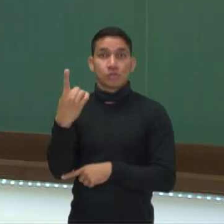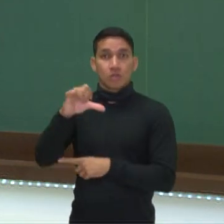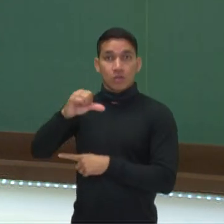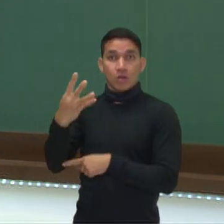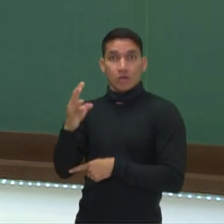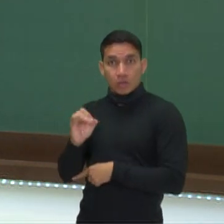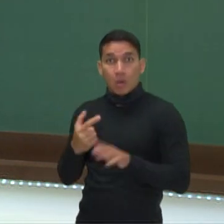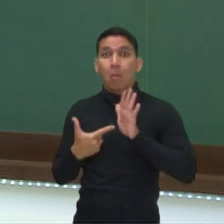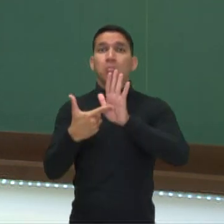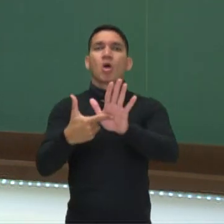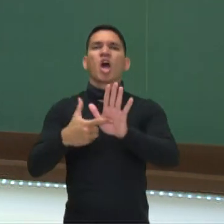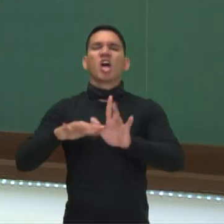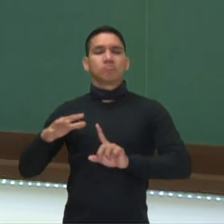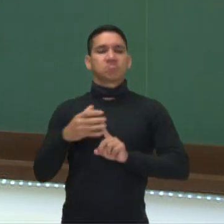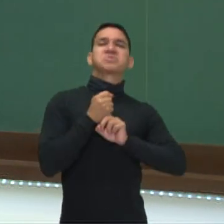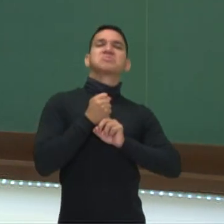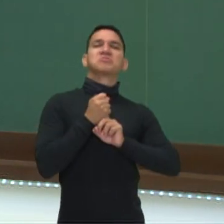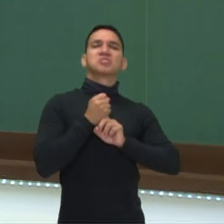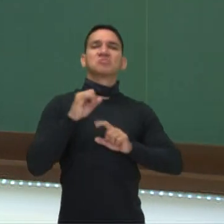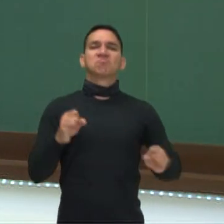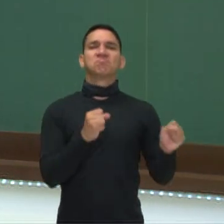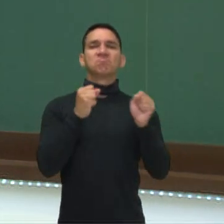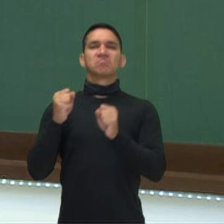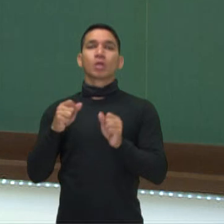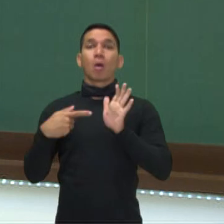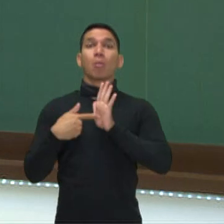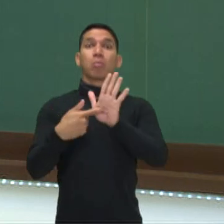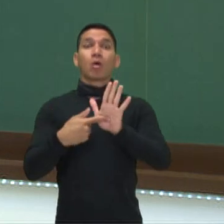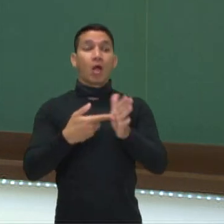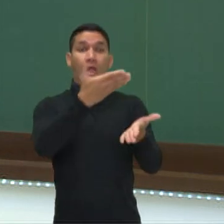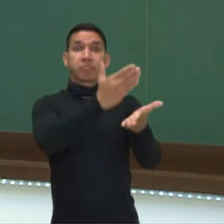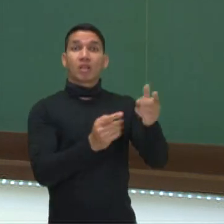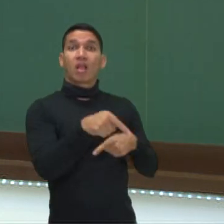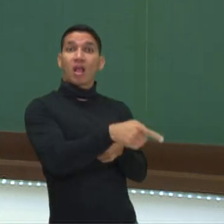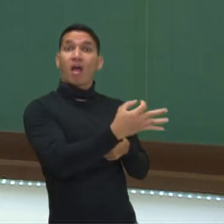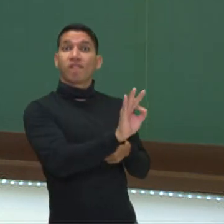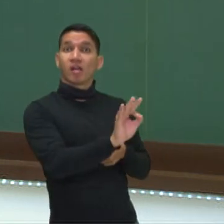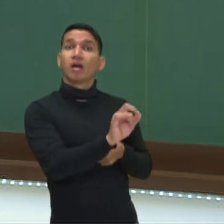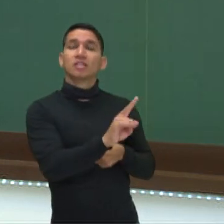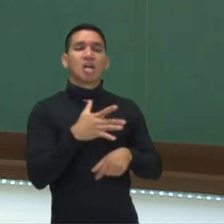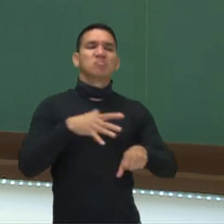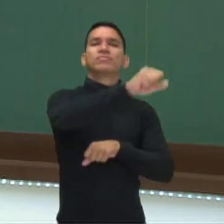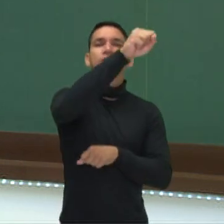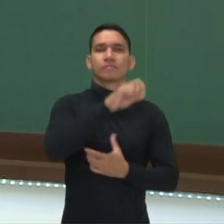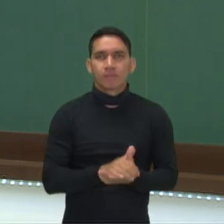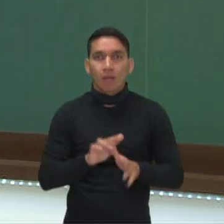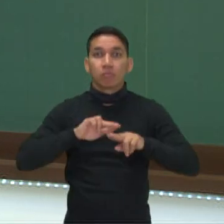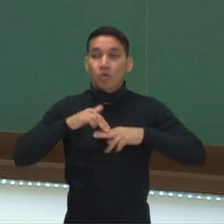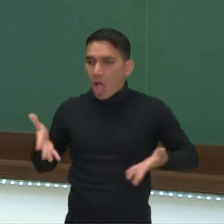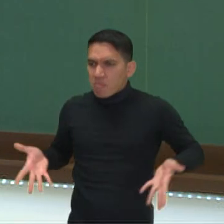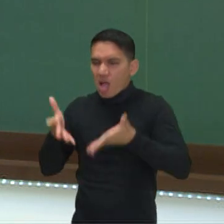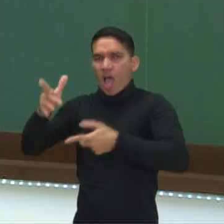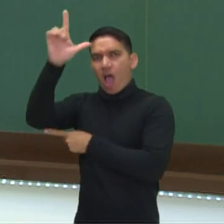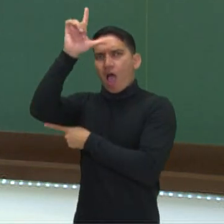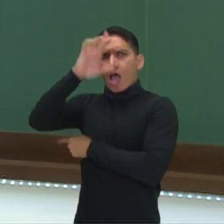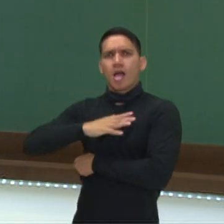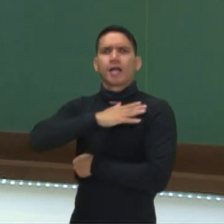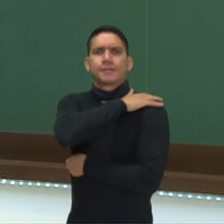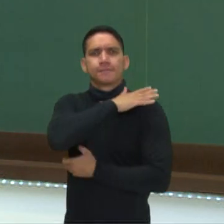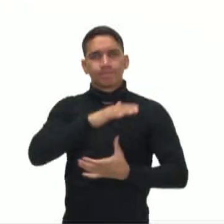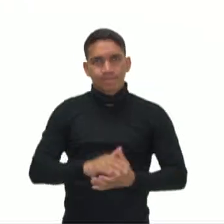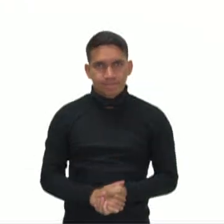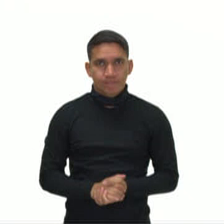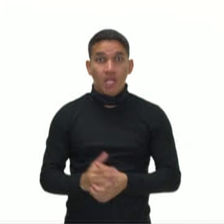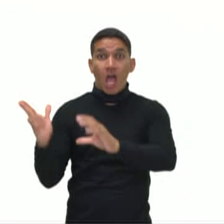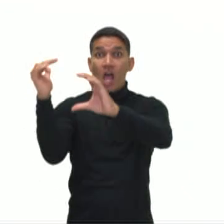seu poder. Ele havia derrotado a França. Então é uma imagem para dar ânimo aos alemães que estavam na guerra.